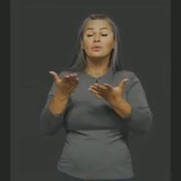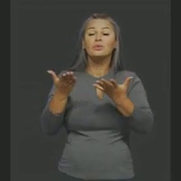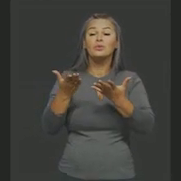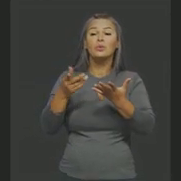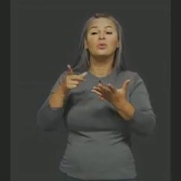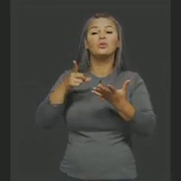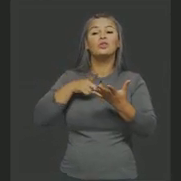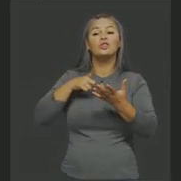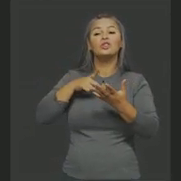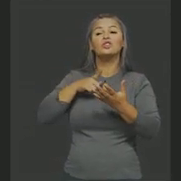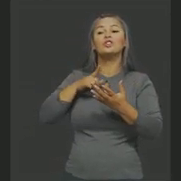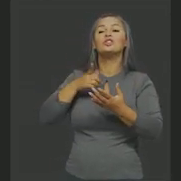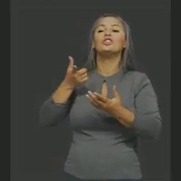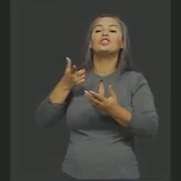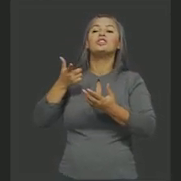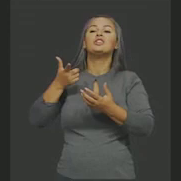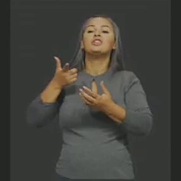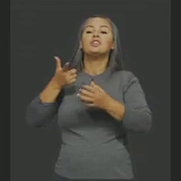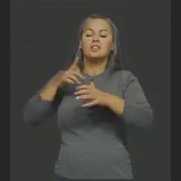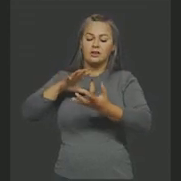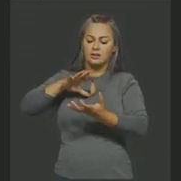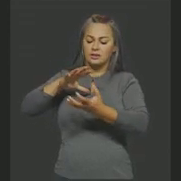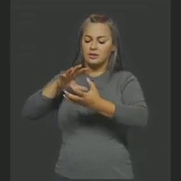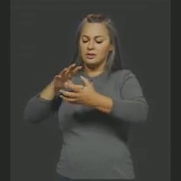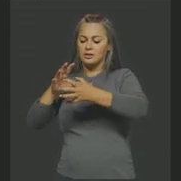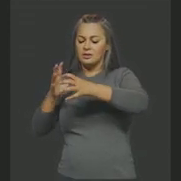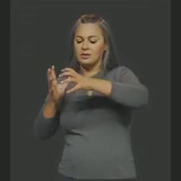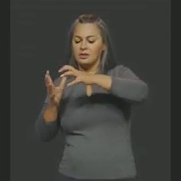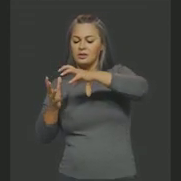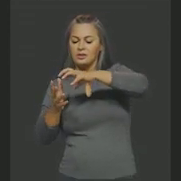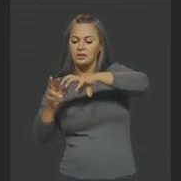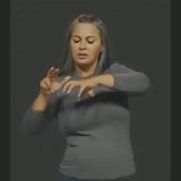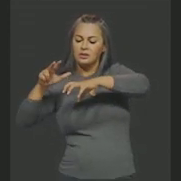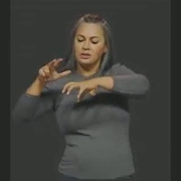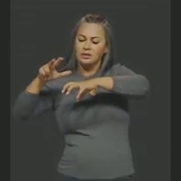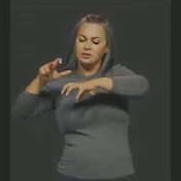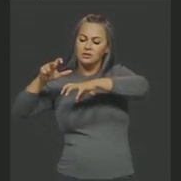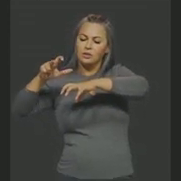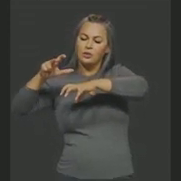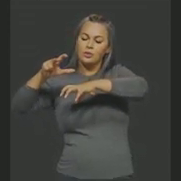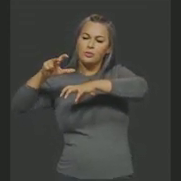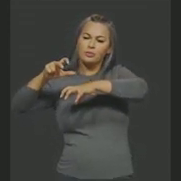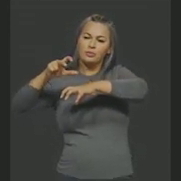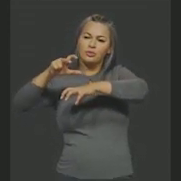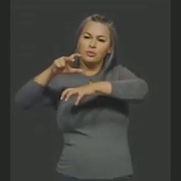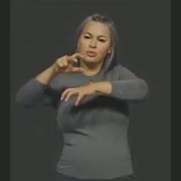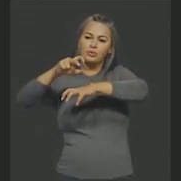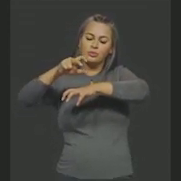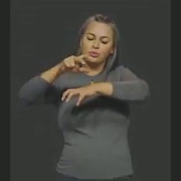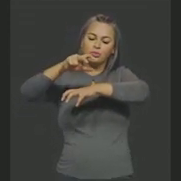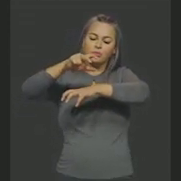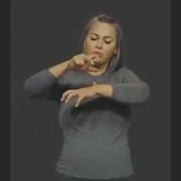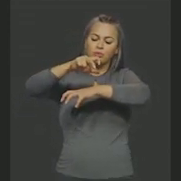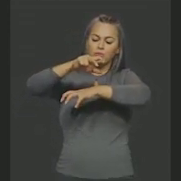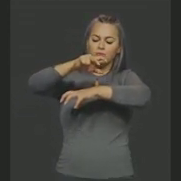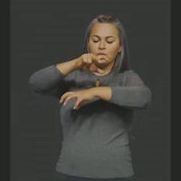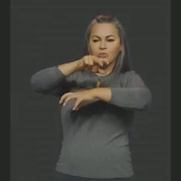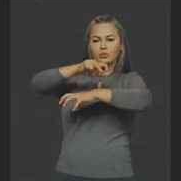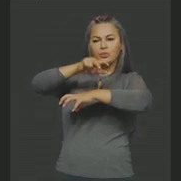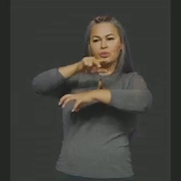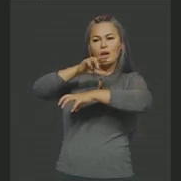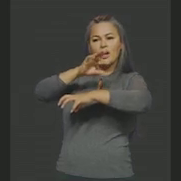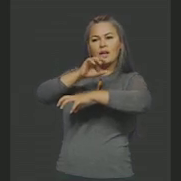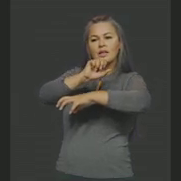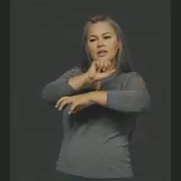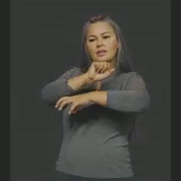satélites artificiais, por exemplo, que vão coletar dados sobre o deslocamento de grandes massas de ar da atmosfera e das